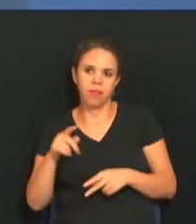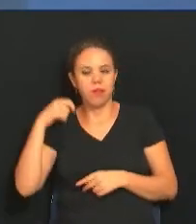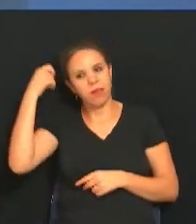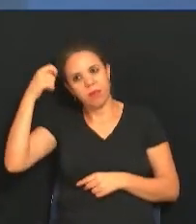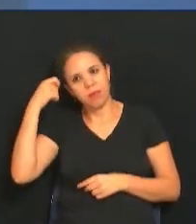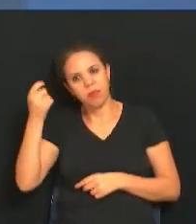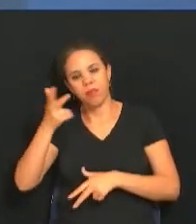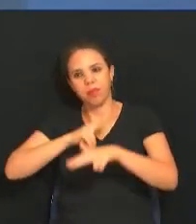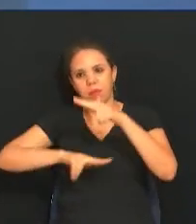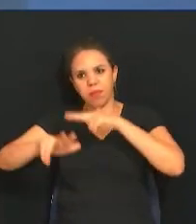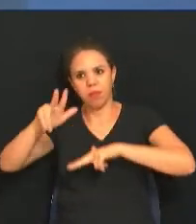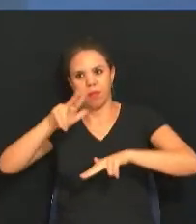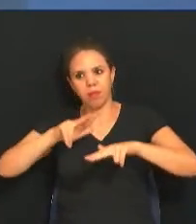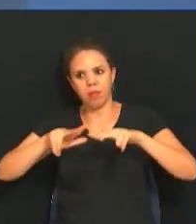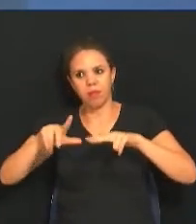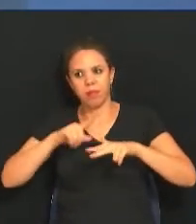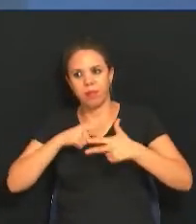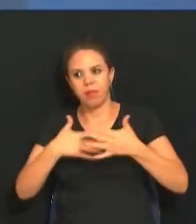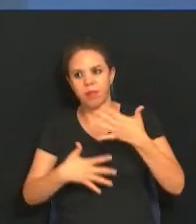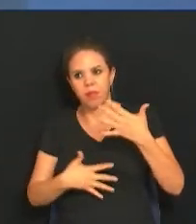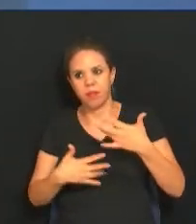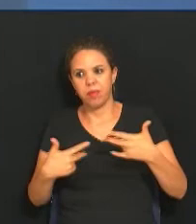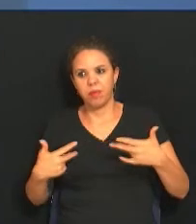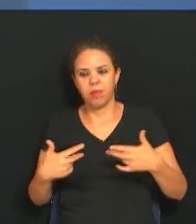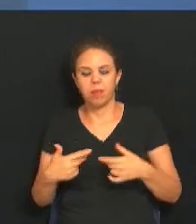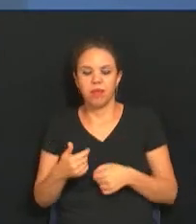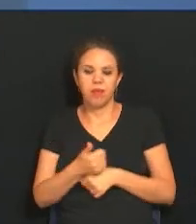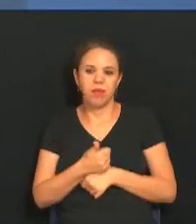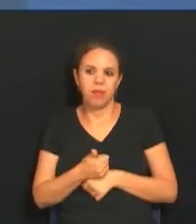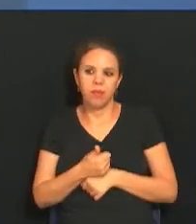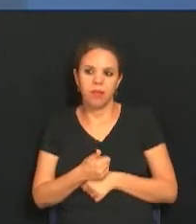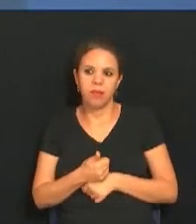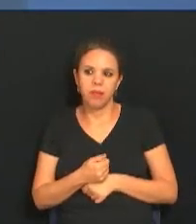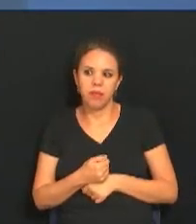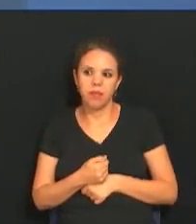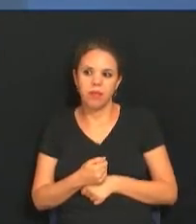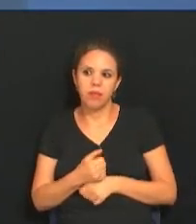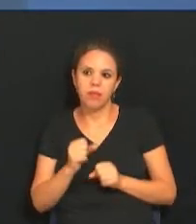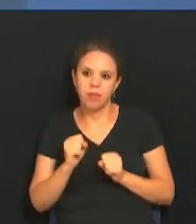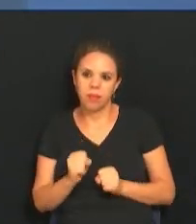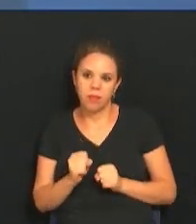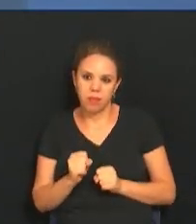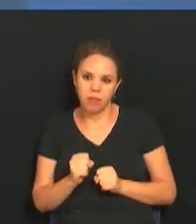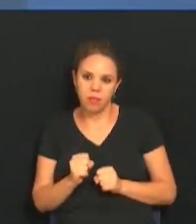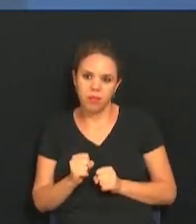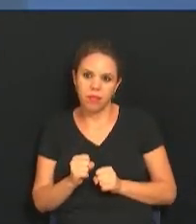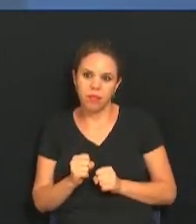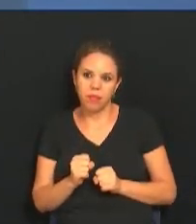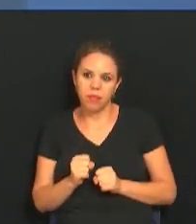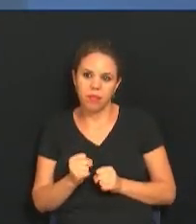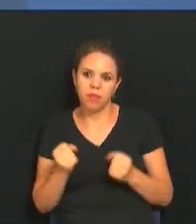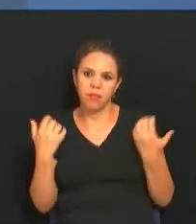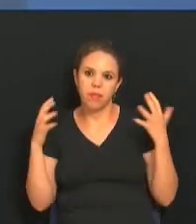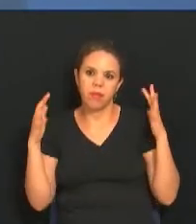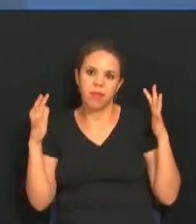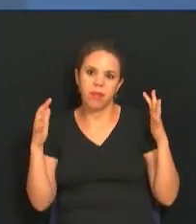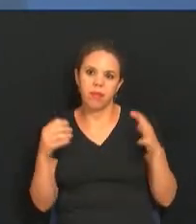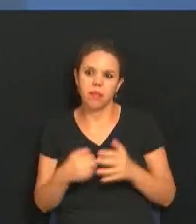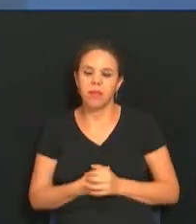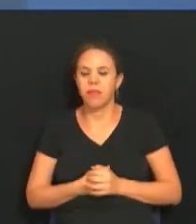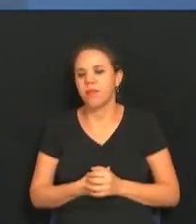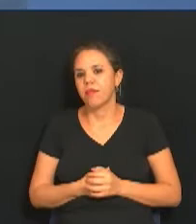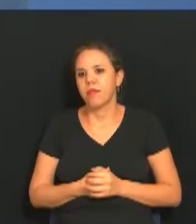marciais, uma série de outros segmentos, né, que poderiam serem homenageados. Então, a ideia